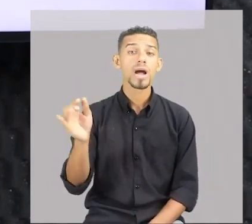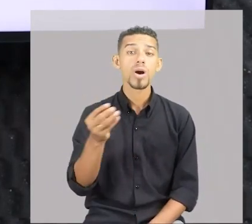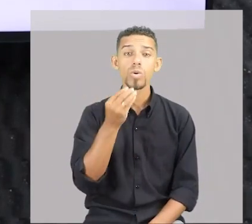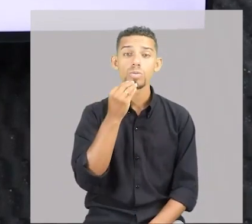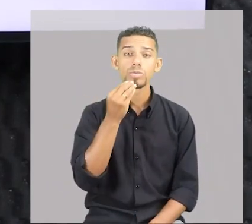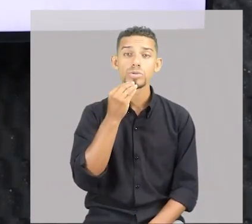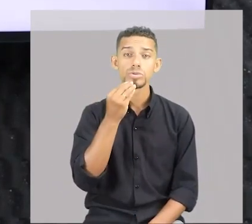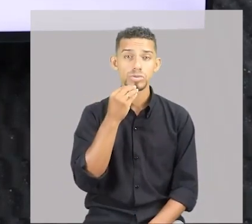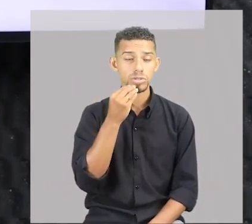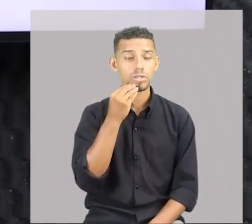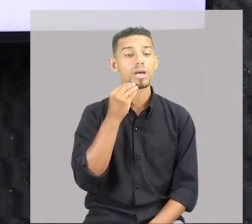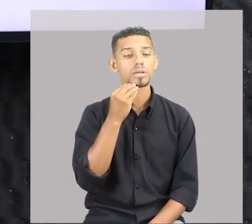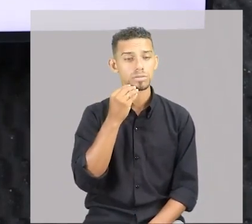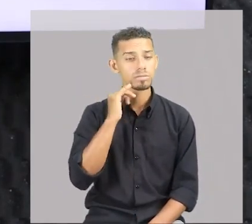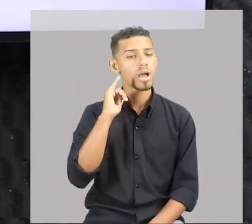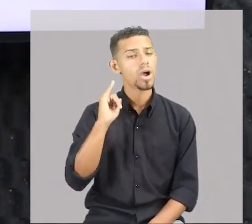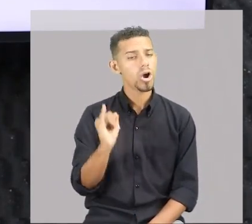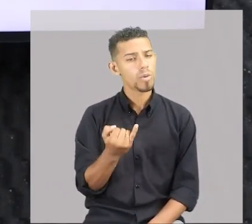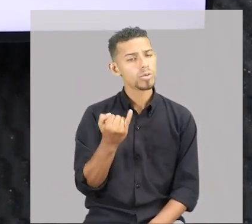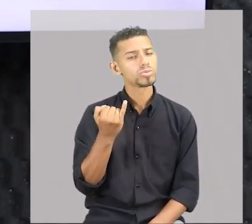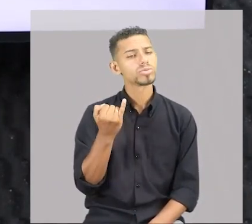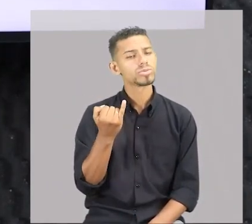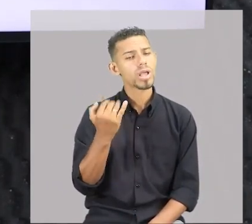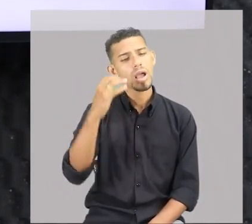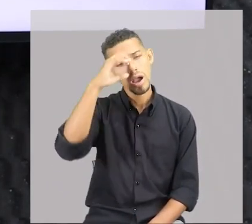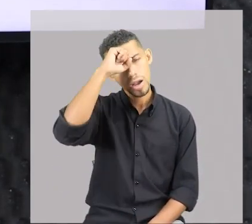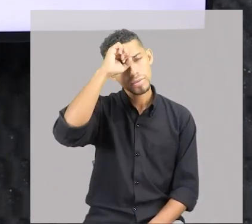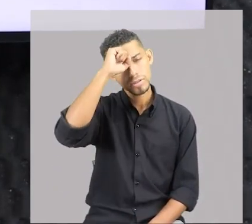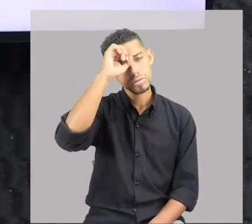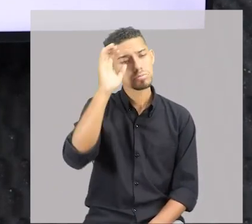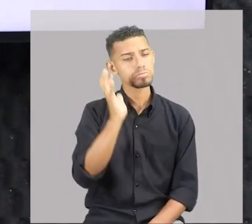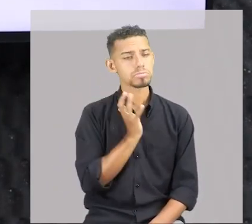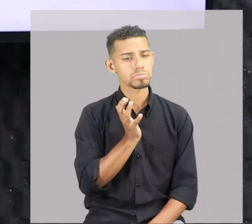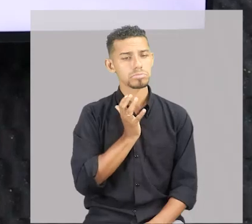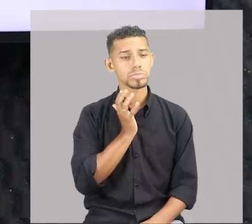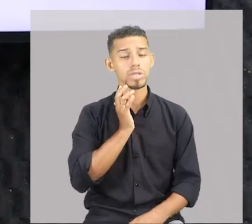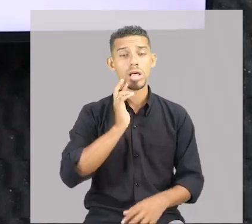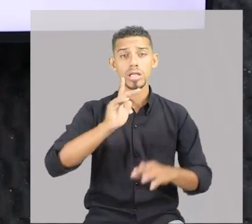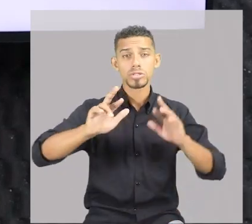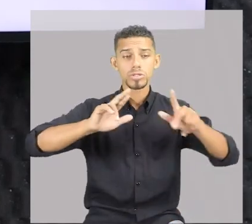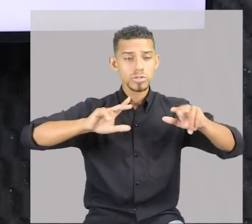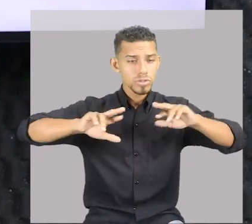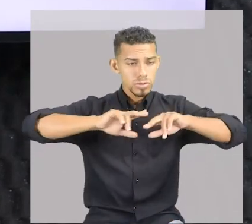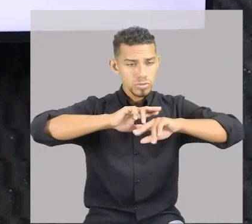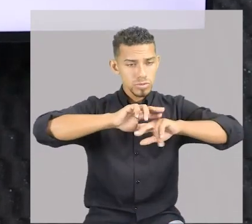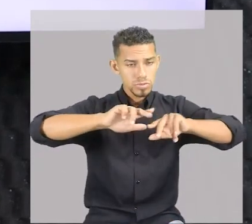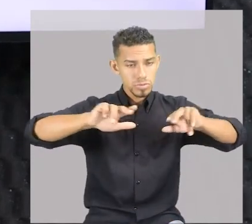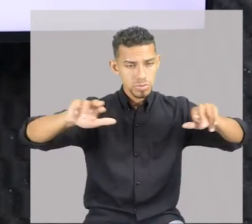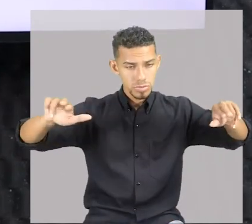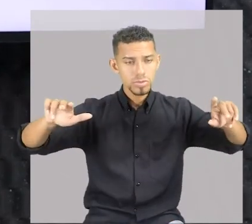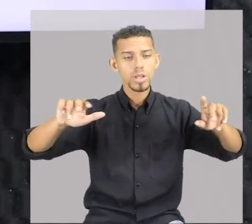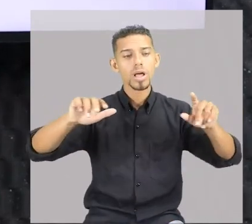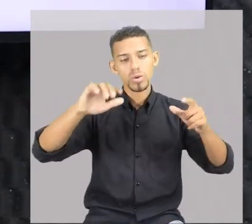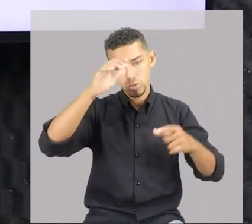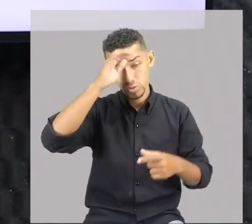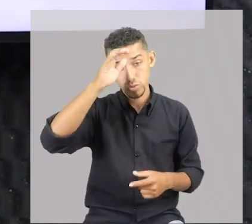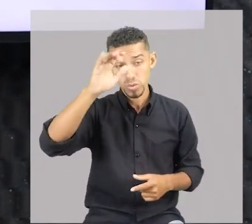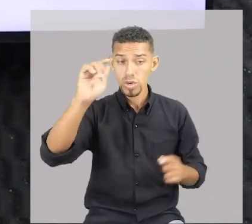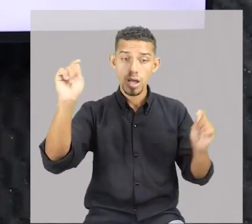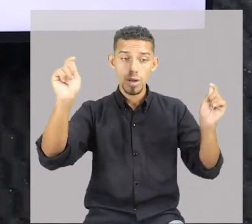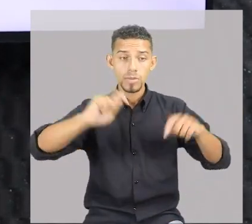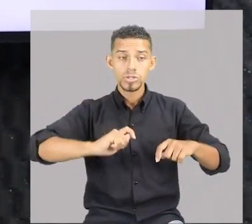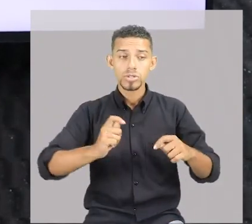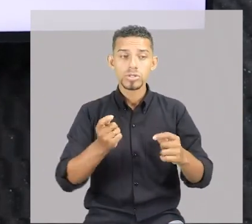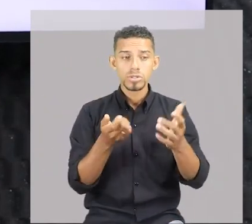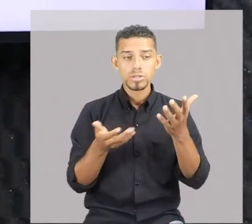oportunidade de se aprender a riqueza da diversidade cultural e a possibilidade de fazer